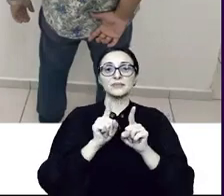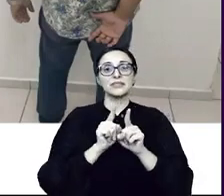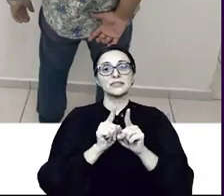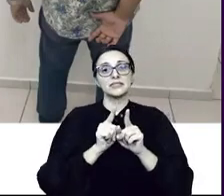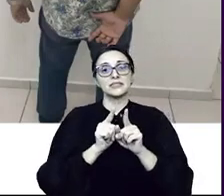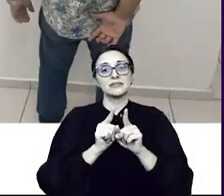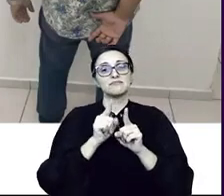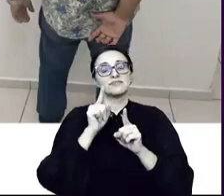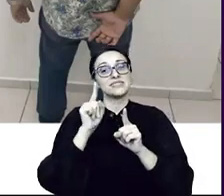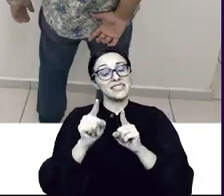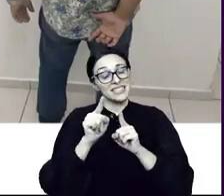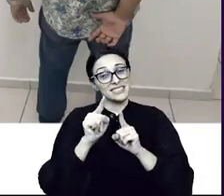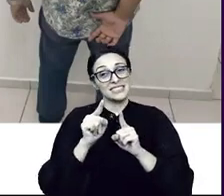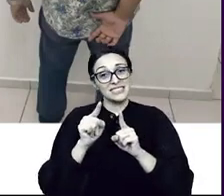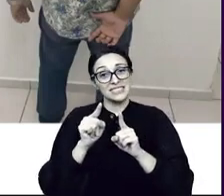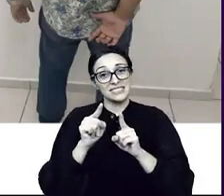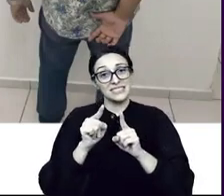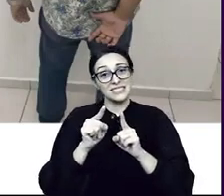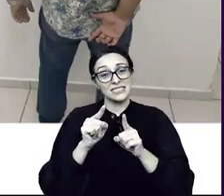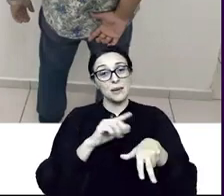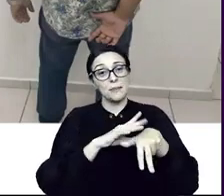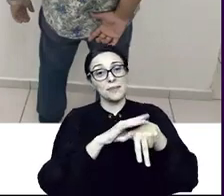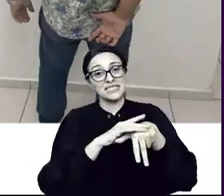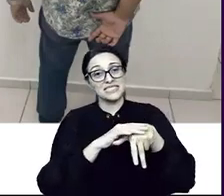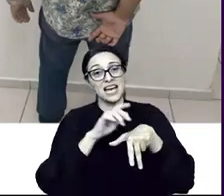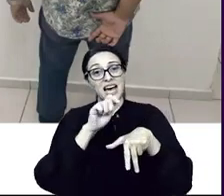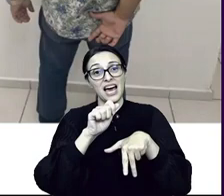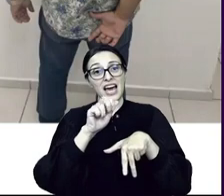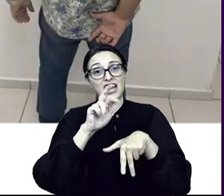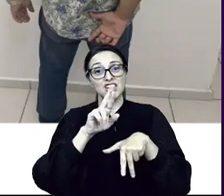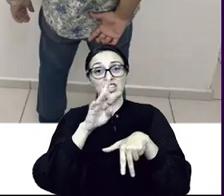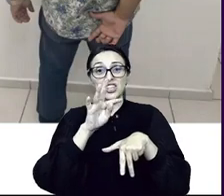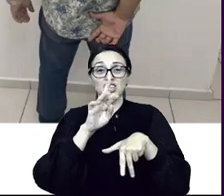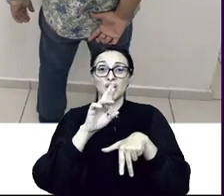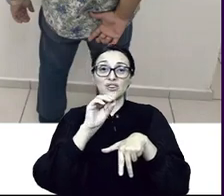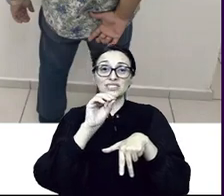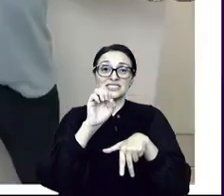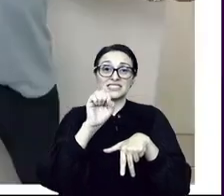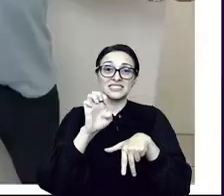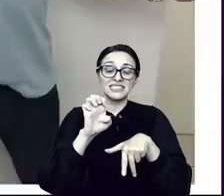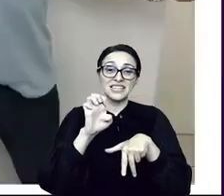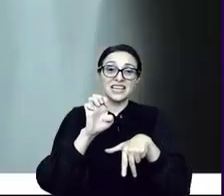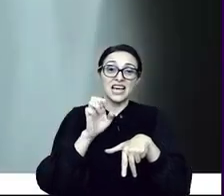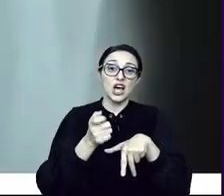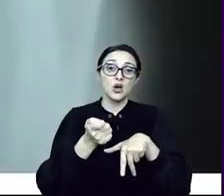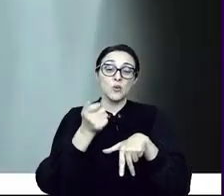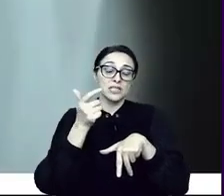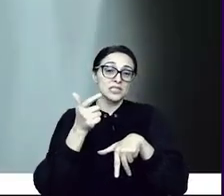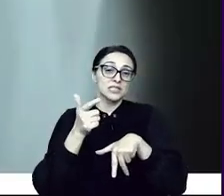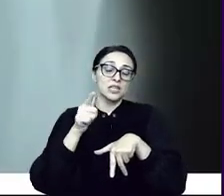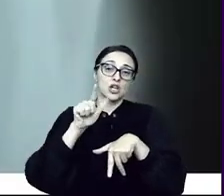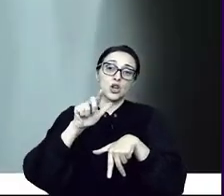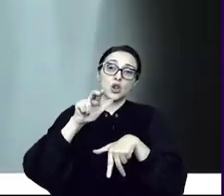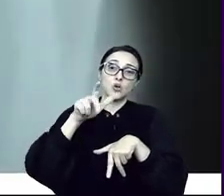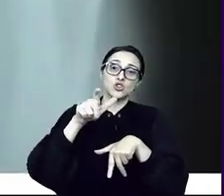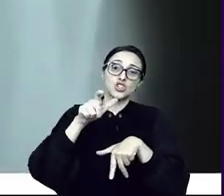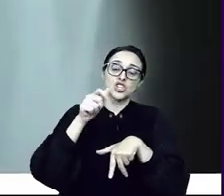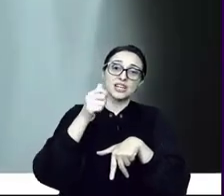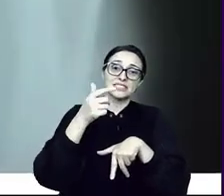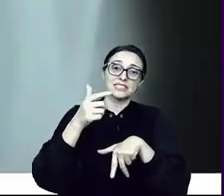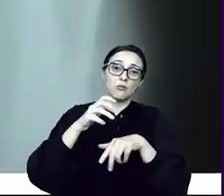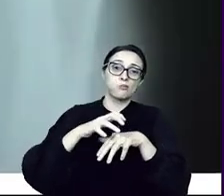Esse é um paciente que tem aí uma artrose, dá para se dizer quase como uma luxação, uma